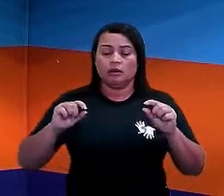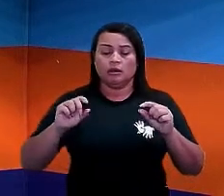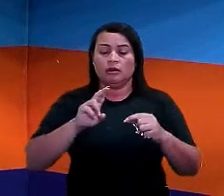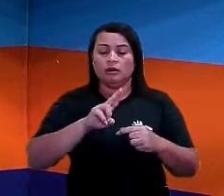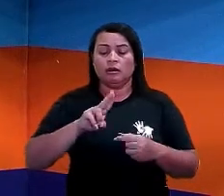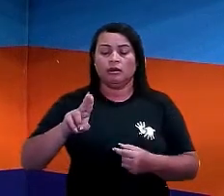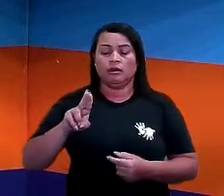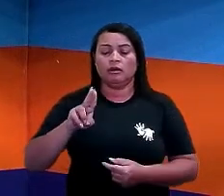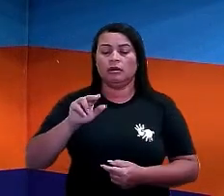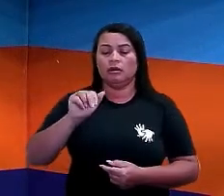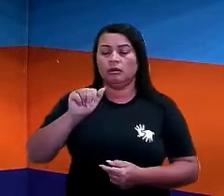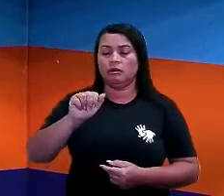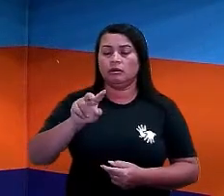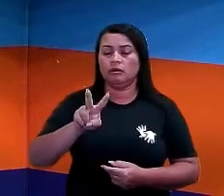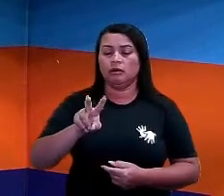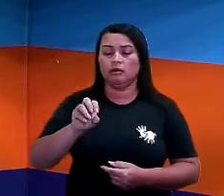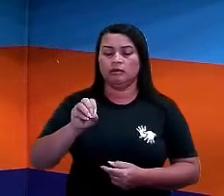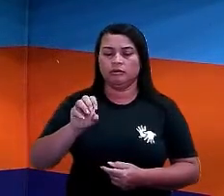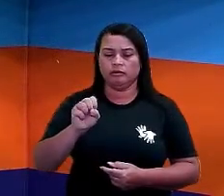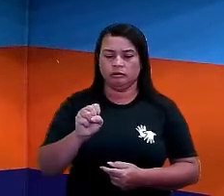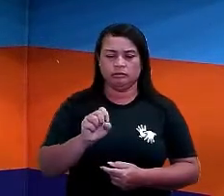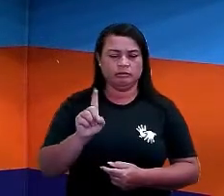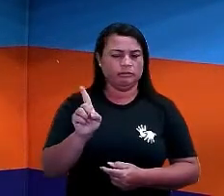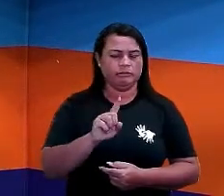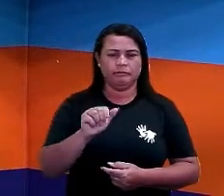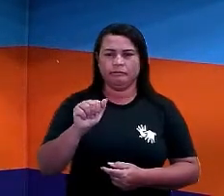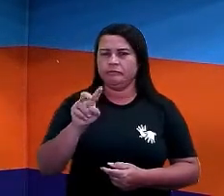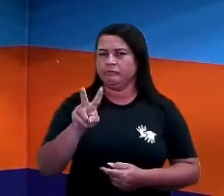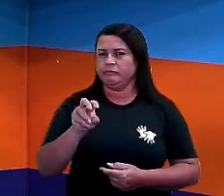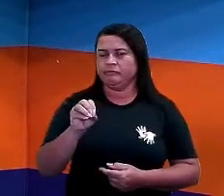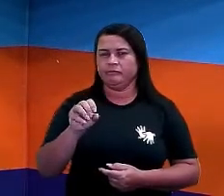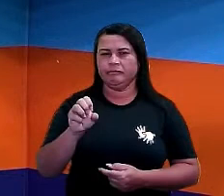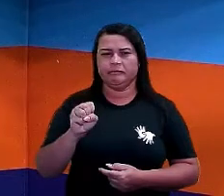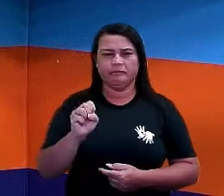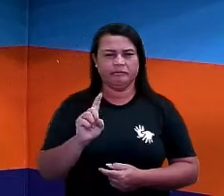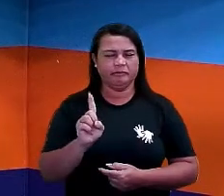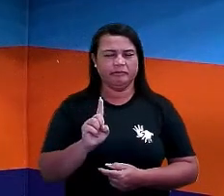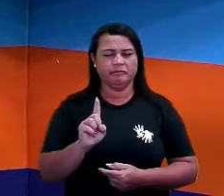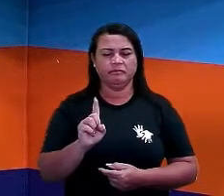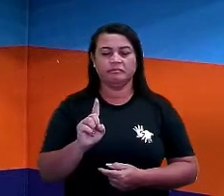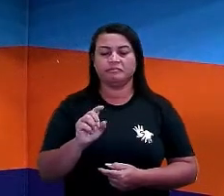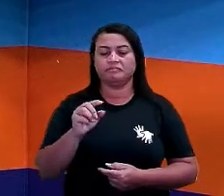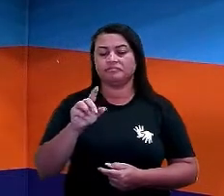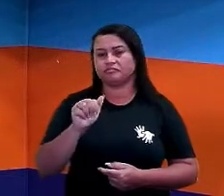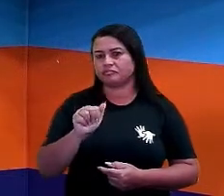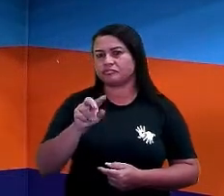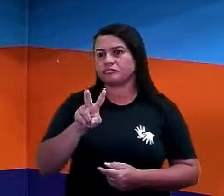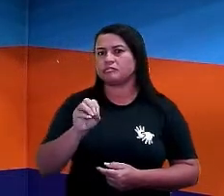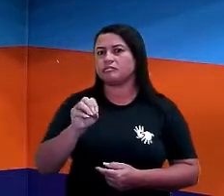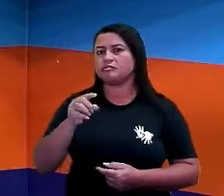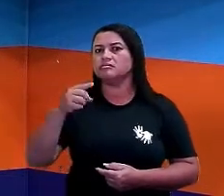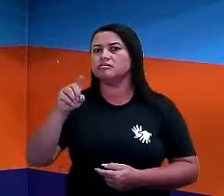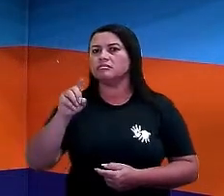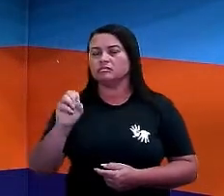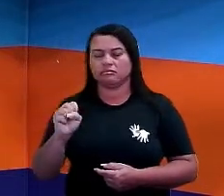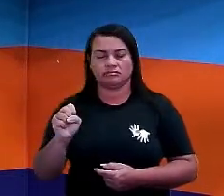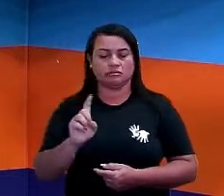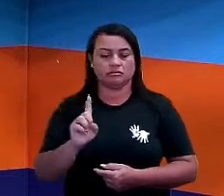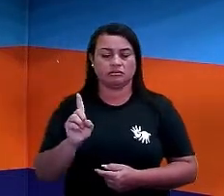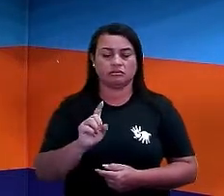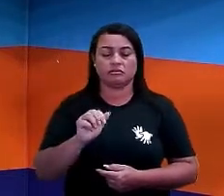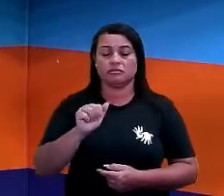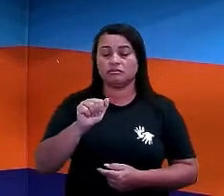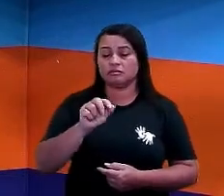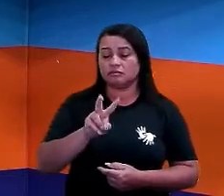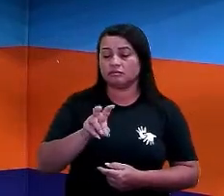palavra avos. Não é avós, tá? É avos, tá? Que avos é de vovô e de vovó. Então,